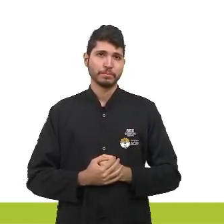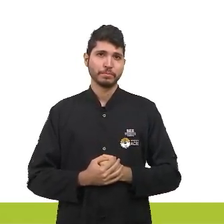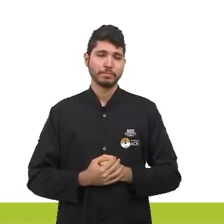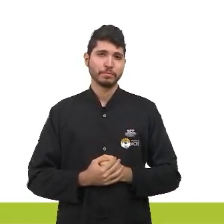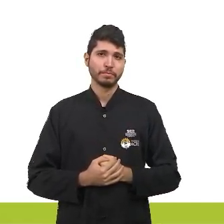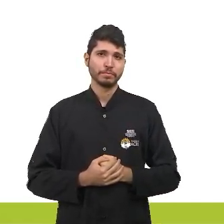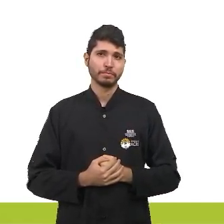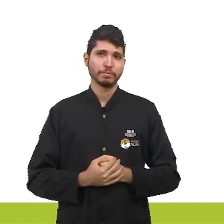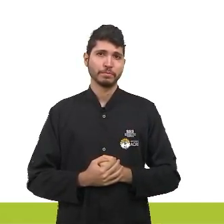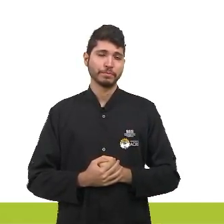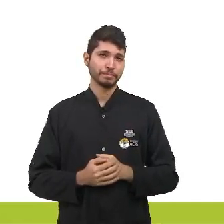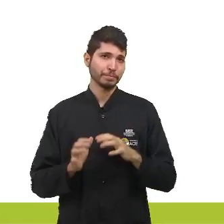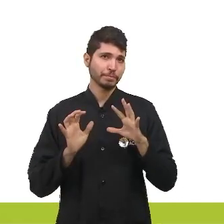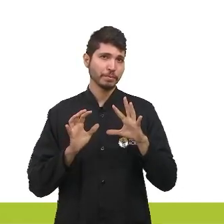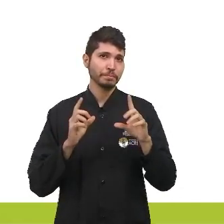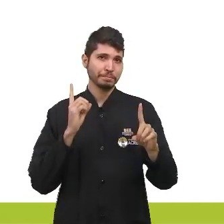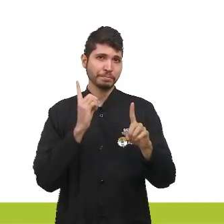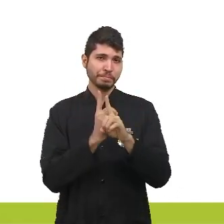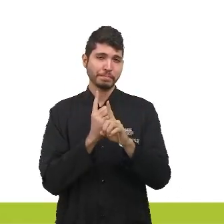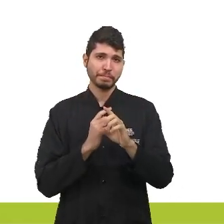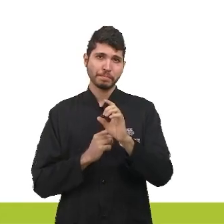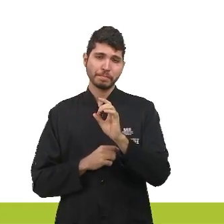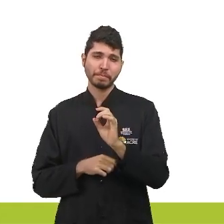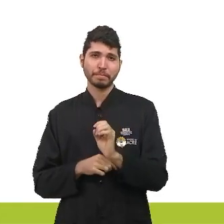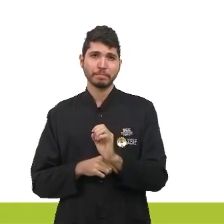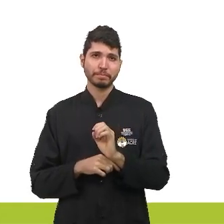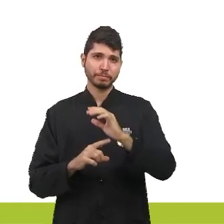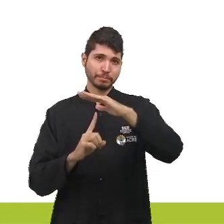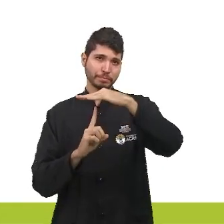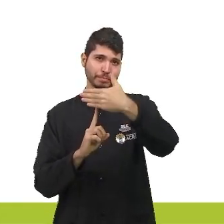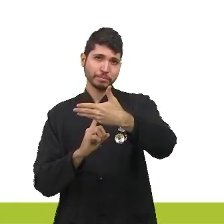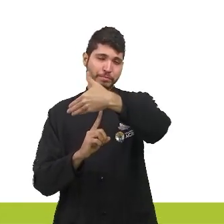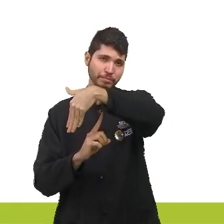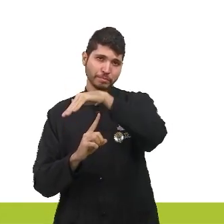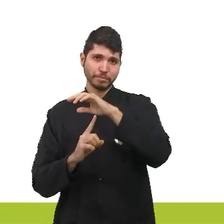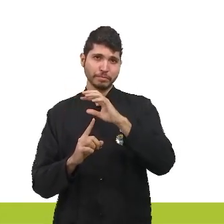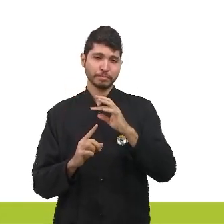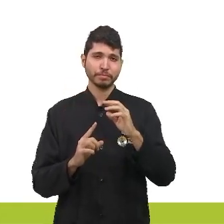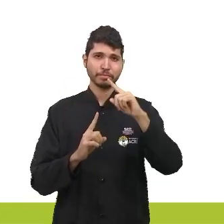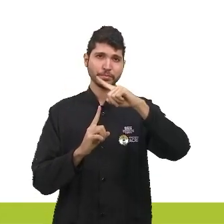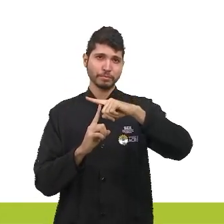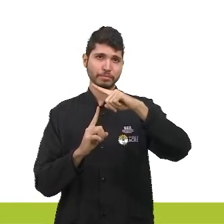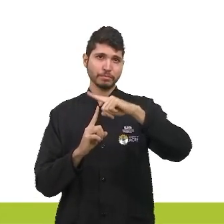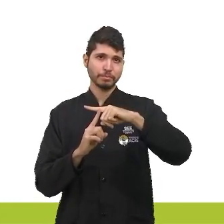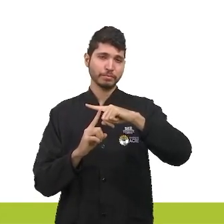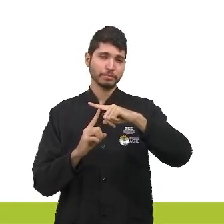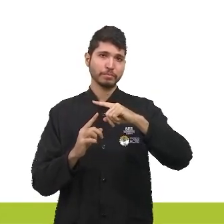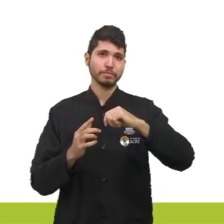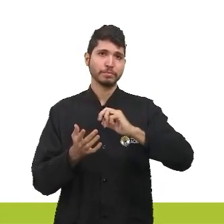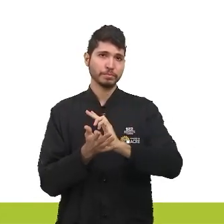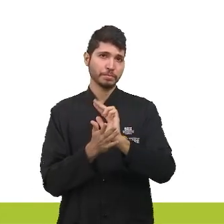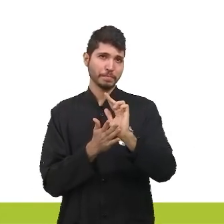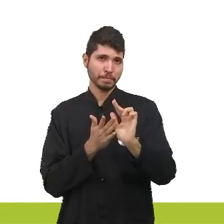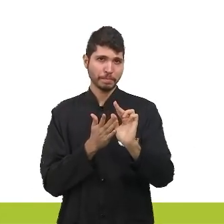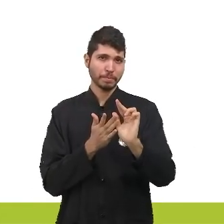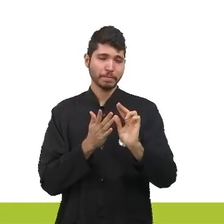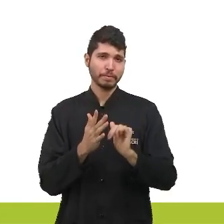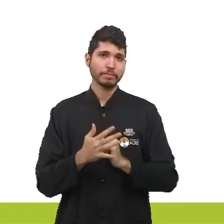Então, assim nós descobrimos quantas faces tem de cada tipo. Vamos ver um pouco mais de exemplos.